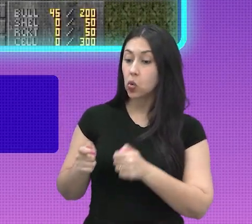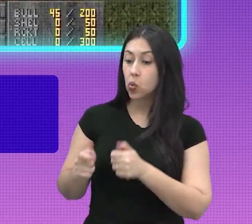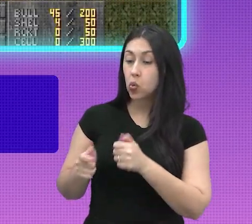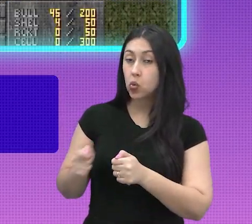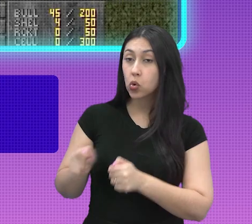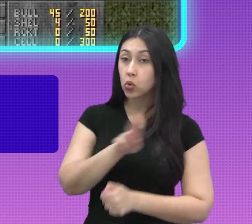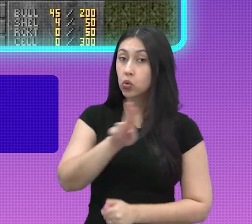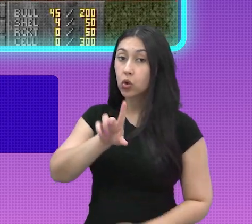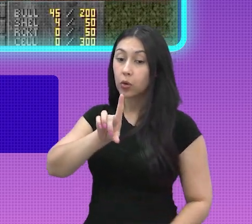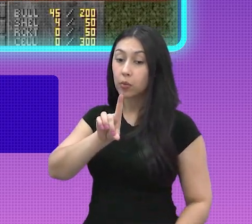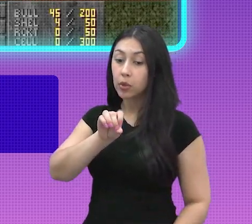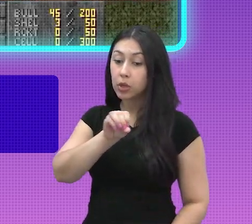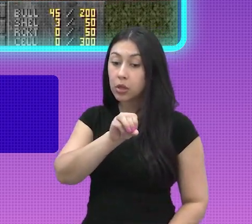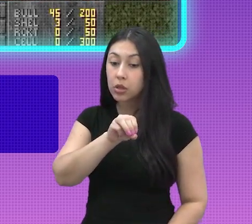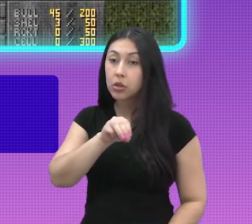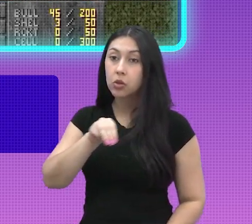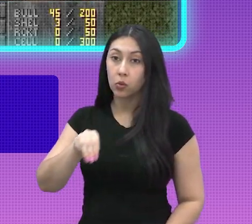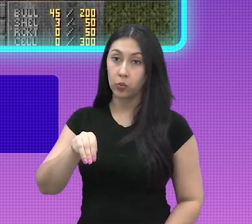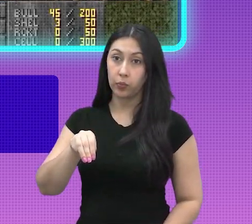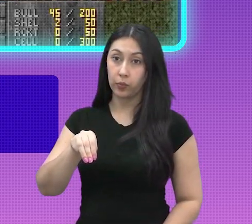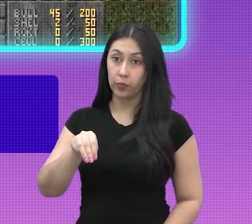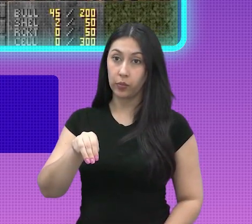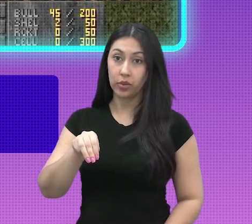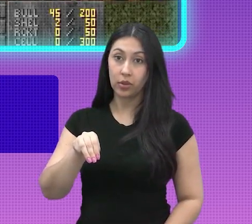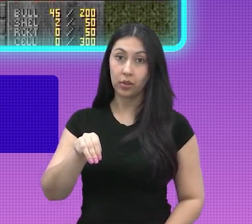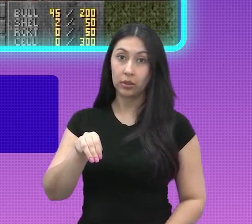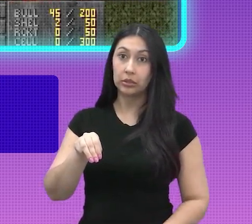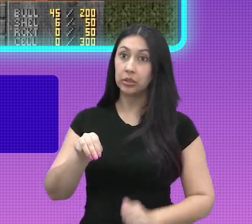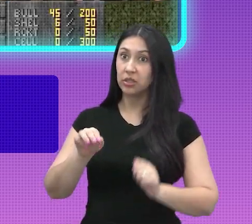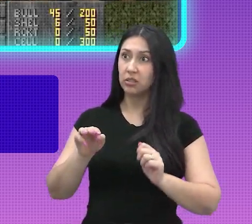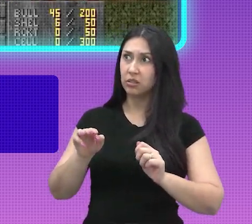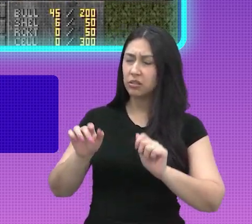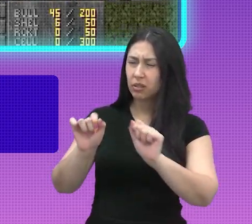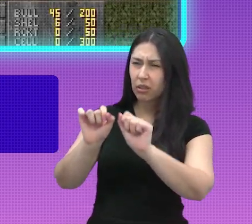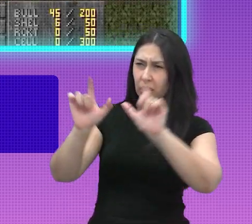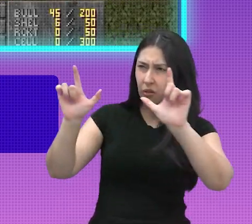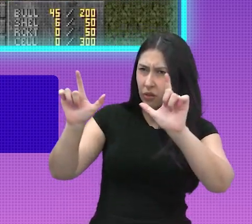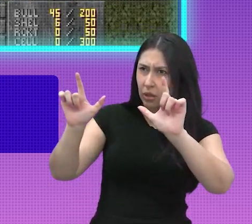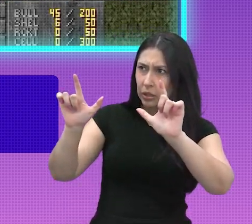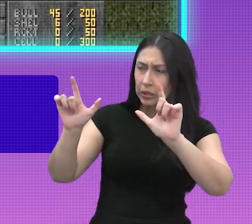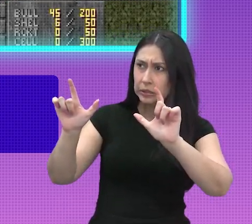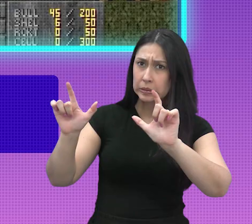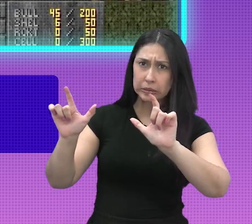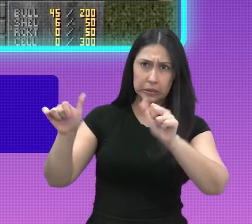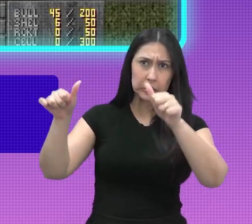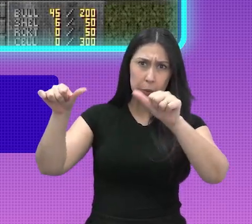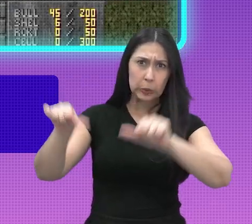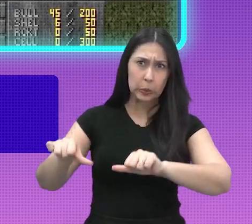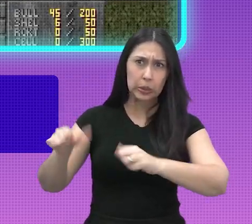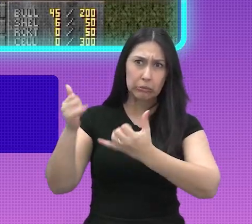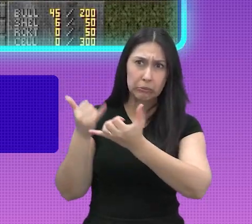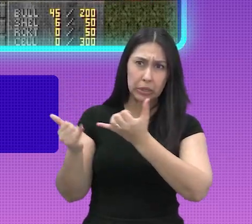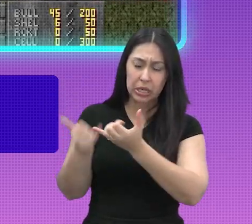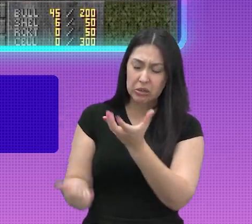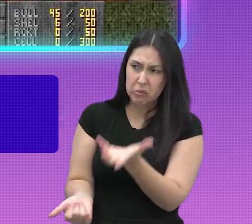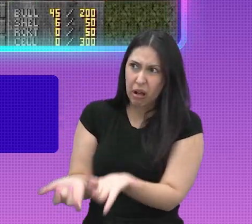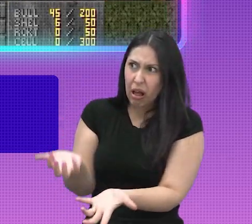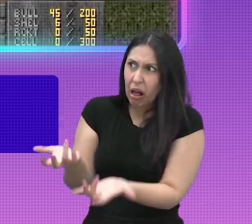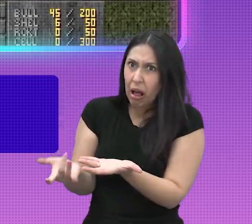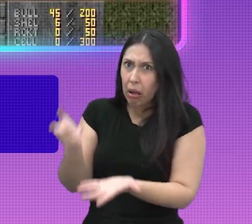de videogame que chama Doom. E é tipo um negócio meio infernal, assim. Um carinha que tá...